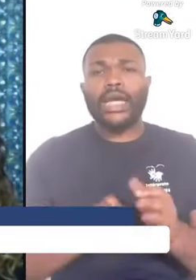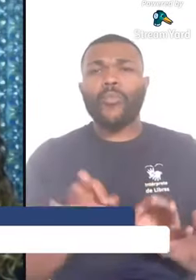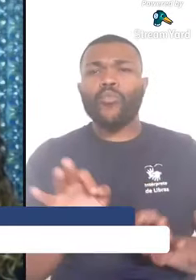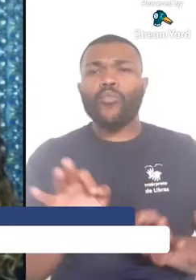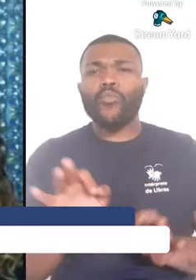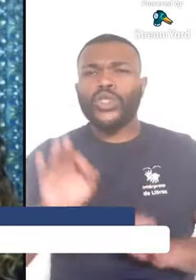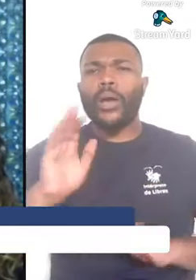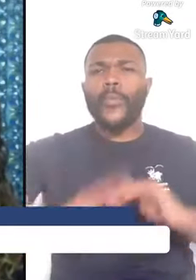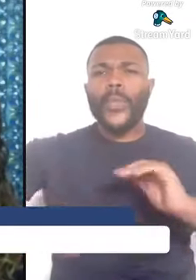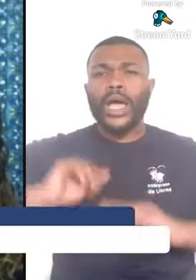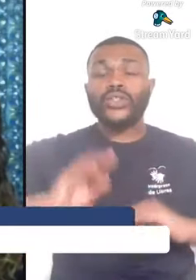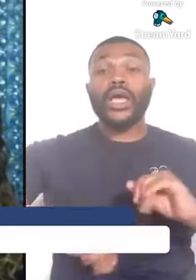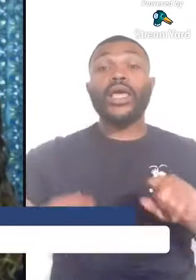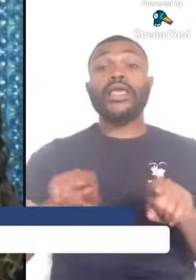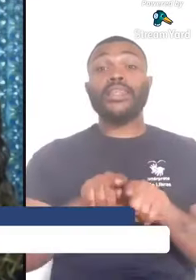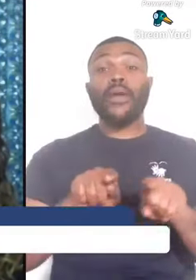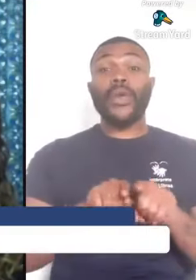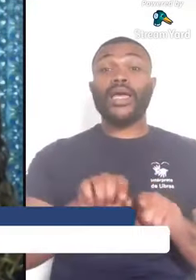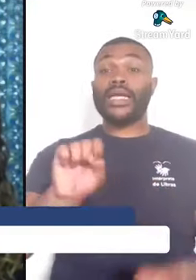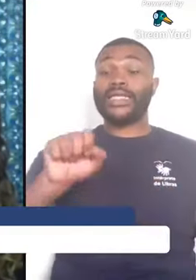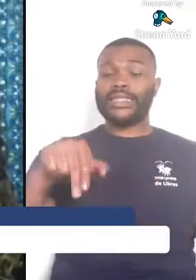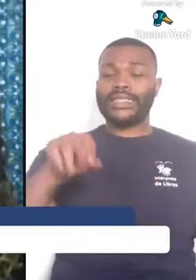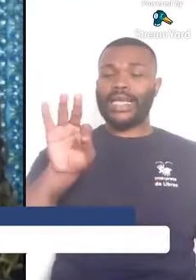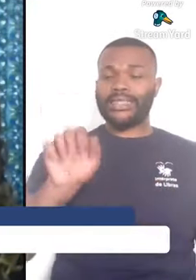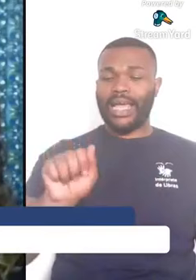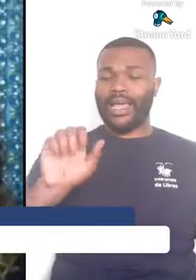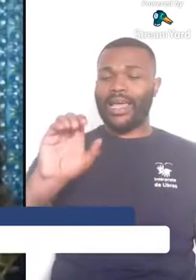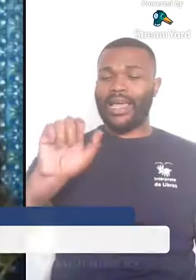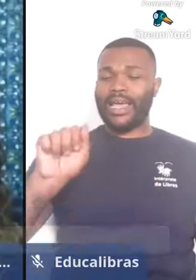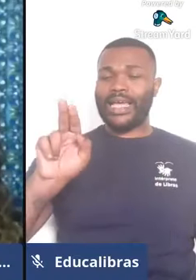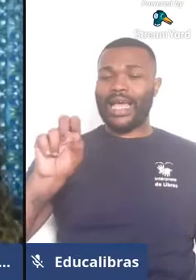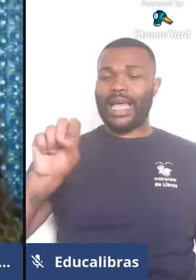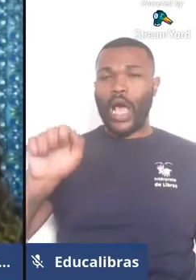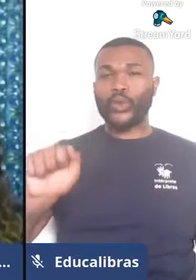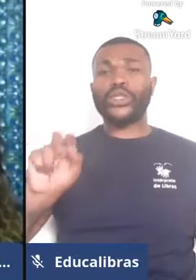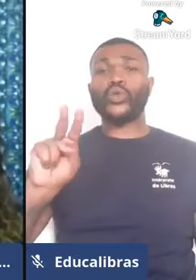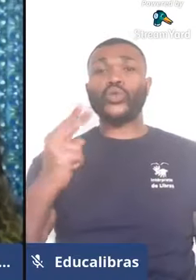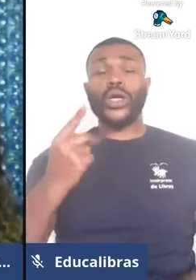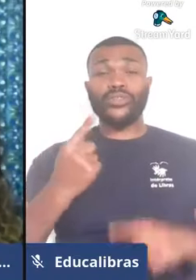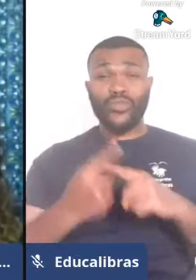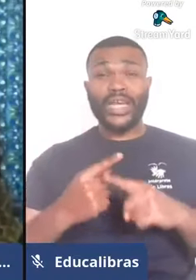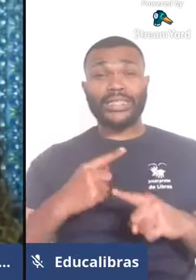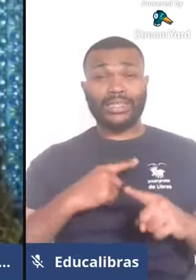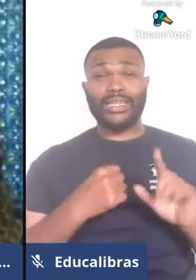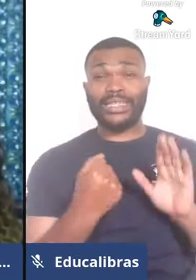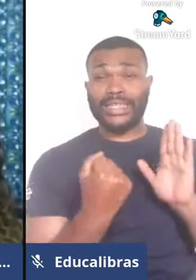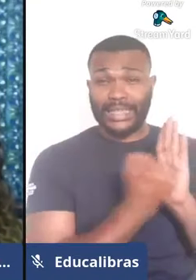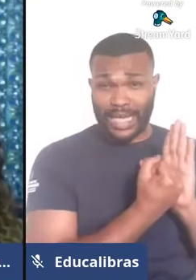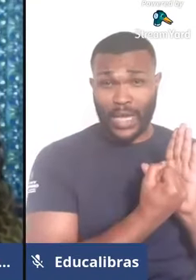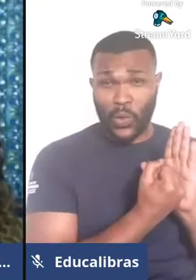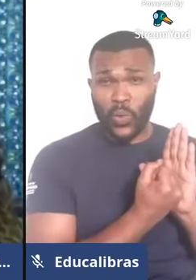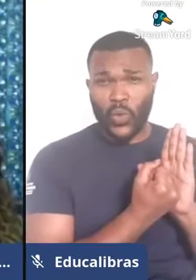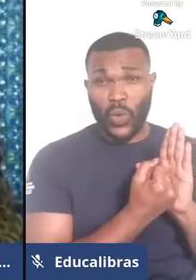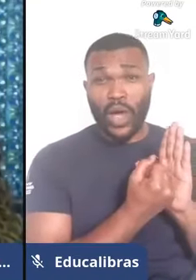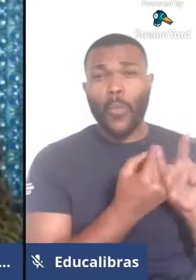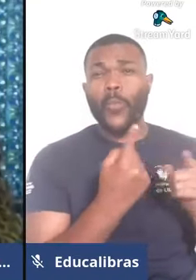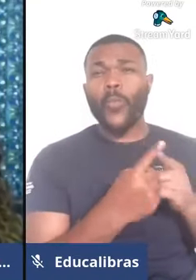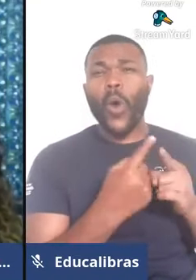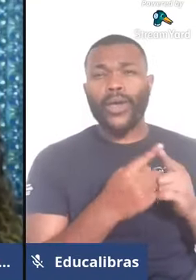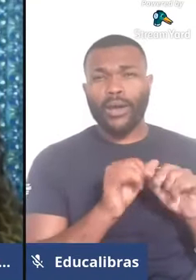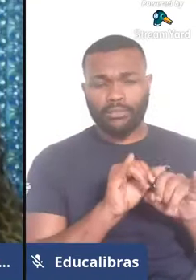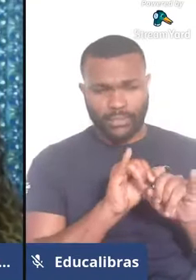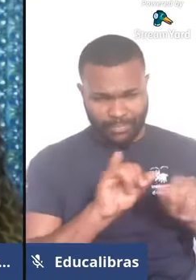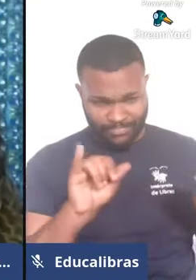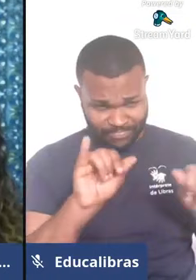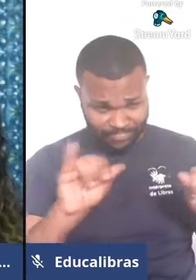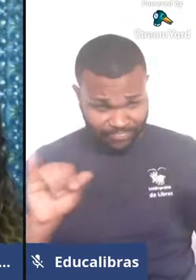Santa Causa, felizmente, já foi contemplada 2 vezes com o selo, mas eu estou falando aqui muito do selo porque, além de ser uma coisa muito bacana, não é